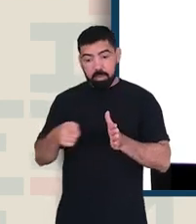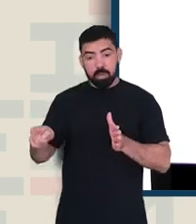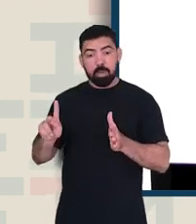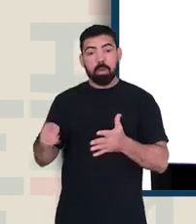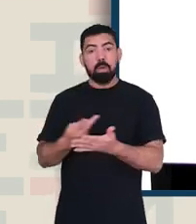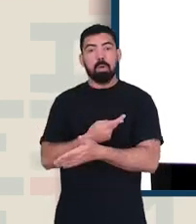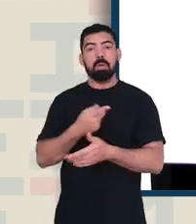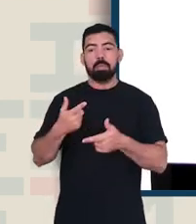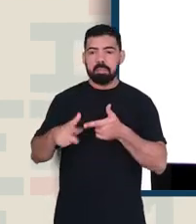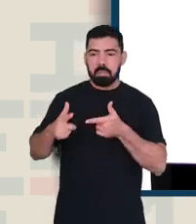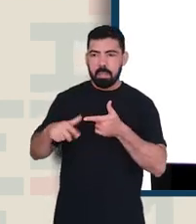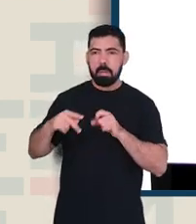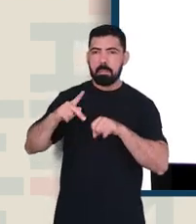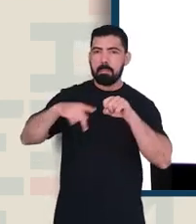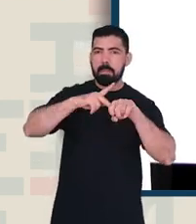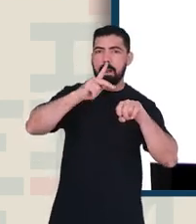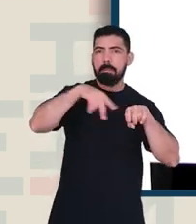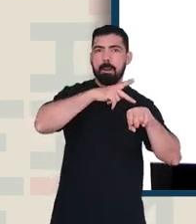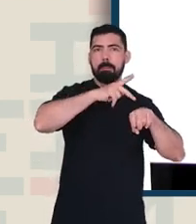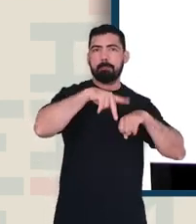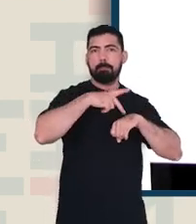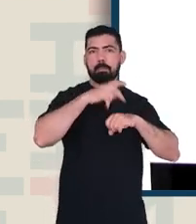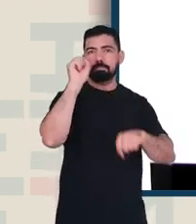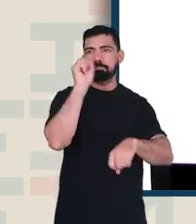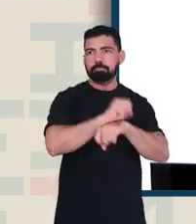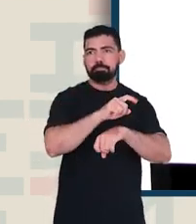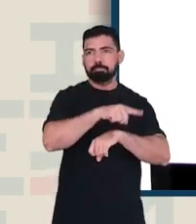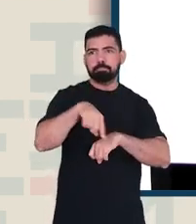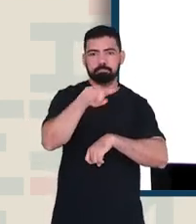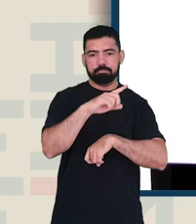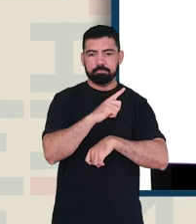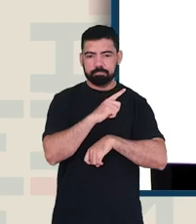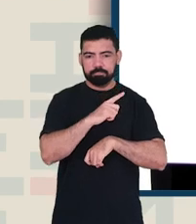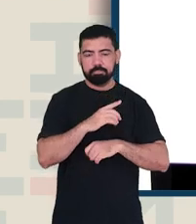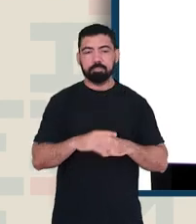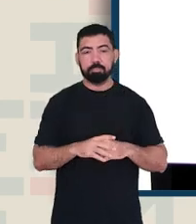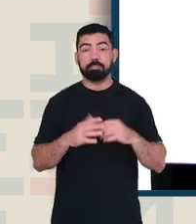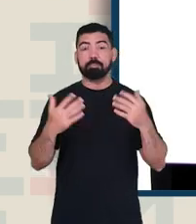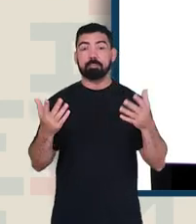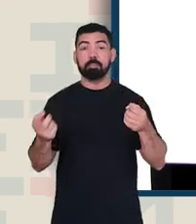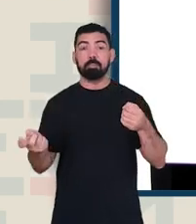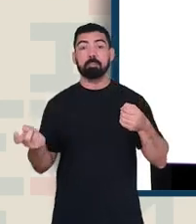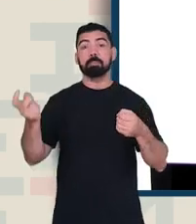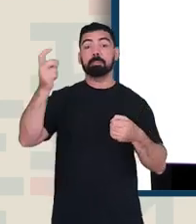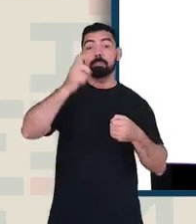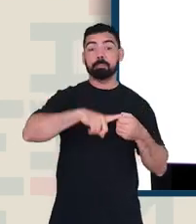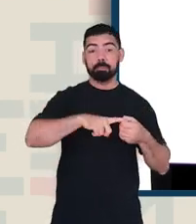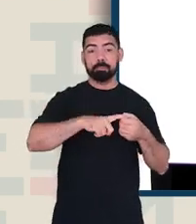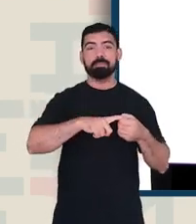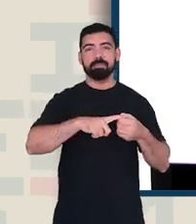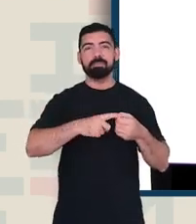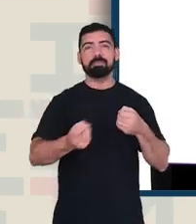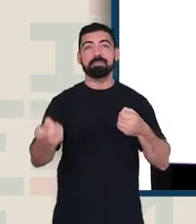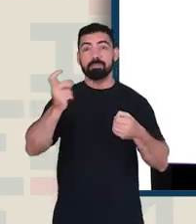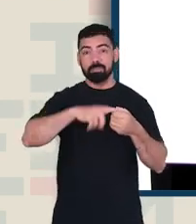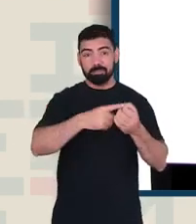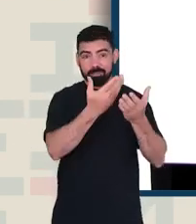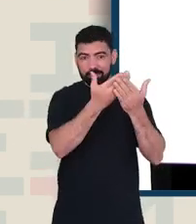houve esse impasse. E então se retomam Então se retomam